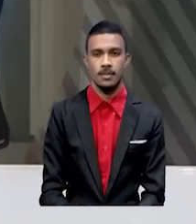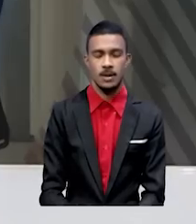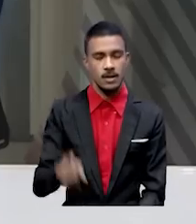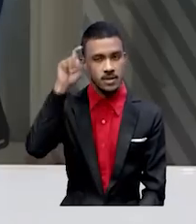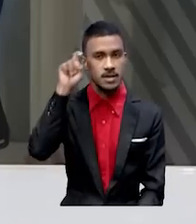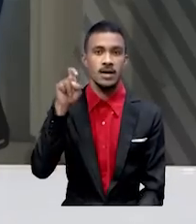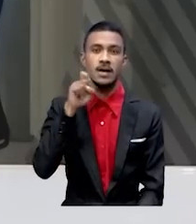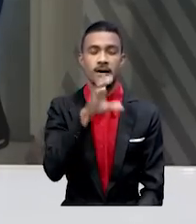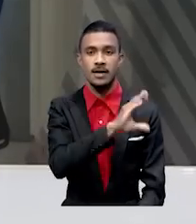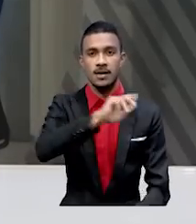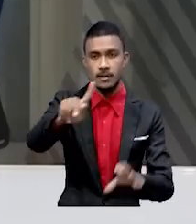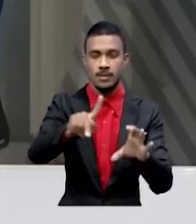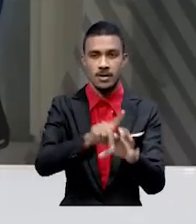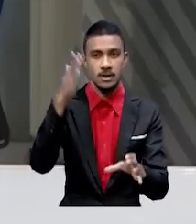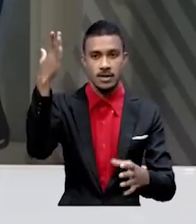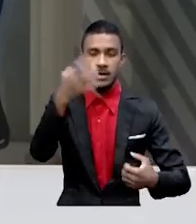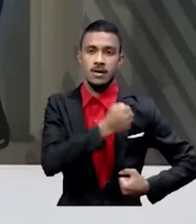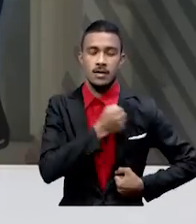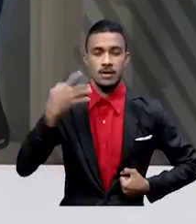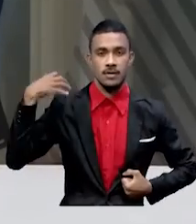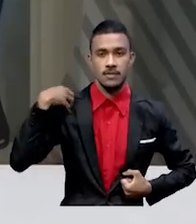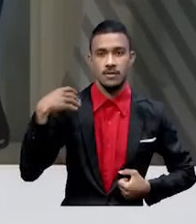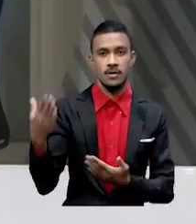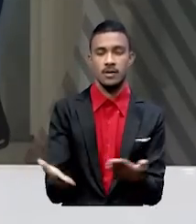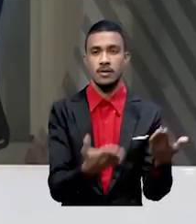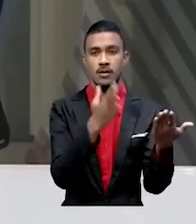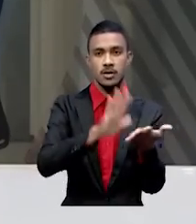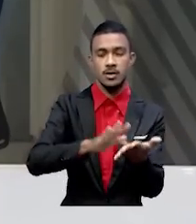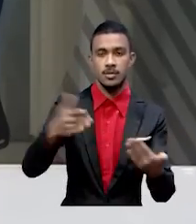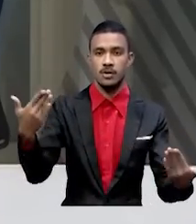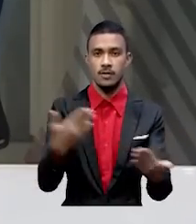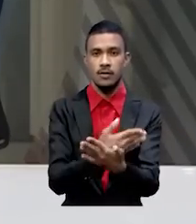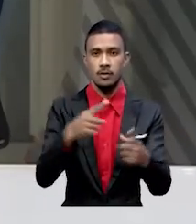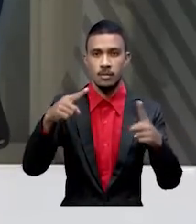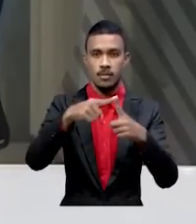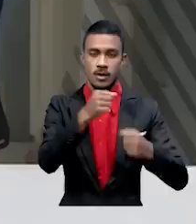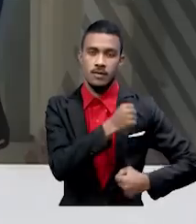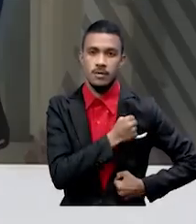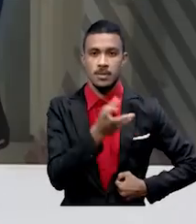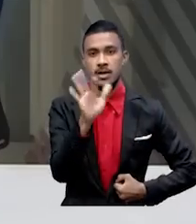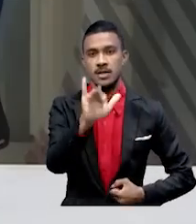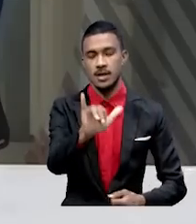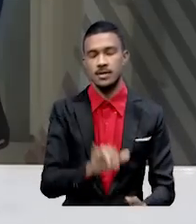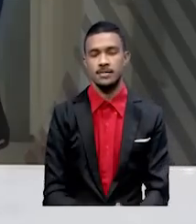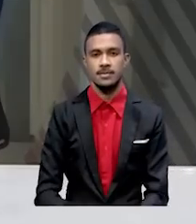Xanana Guzmão, de presença e quartel-general FFDT, Lori fala espírito fone, ba força armada zina.